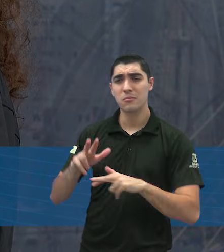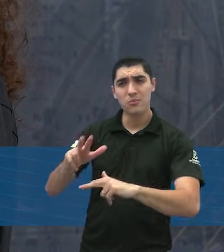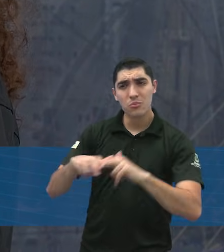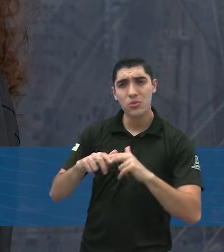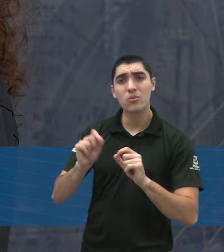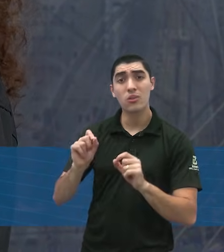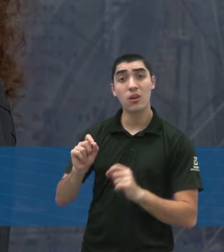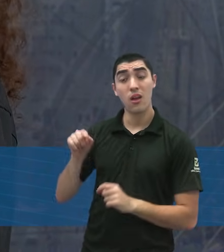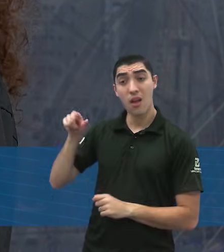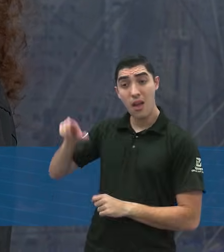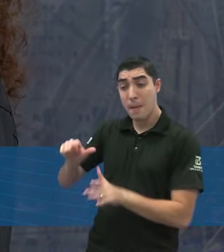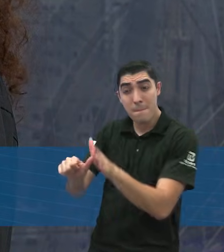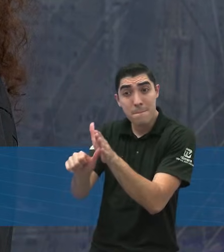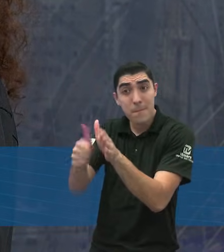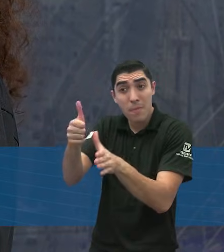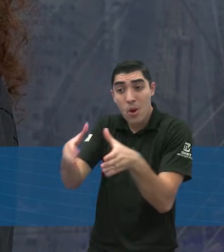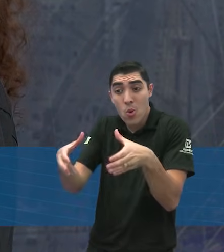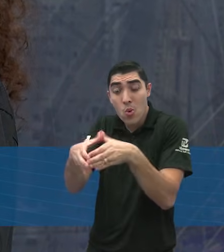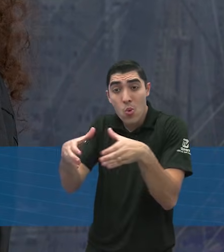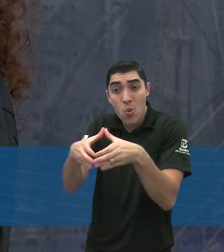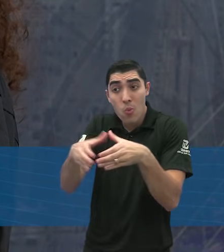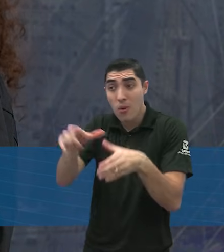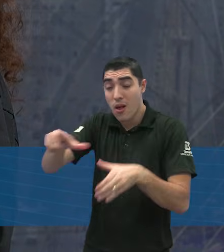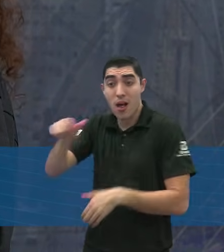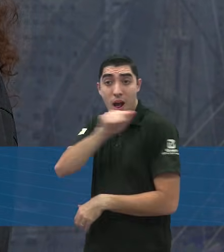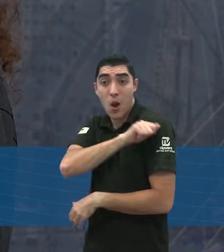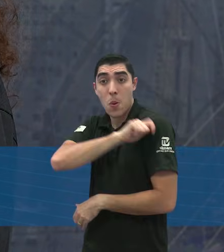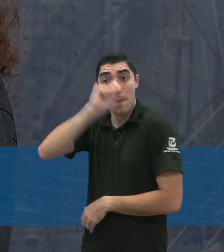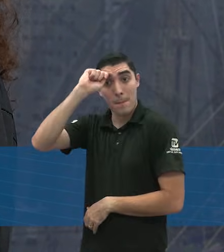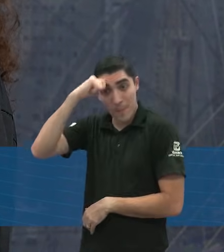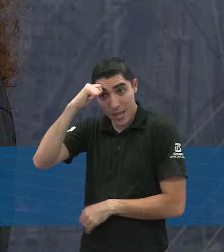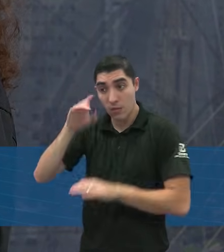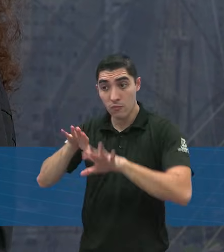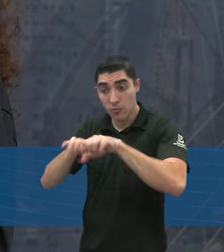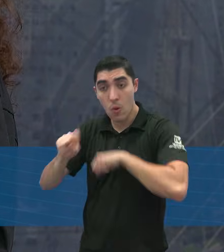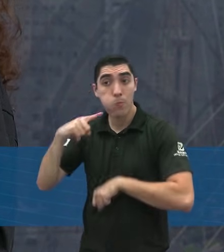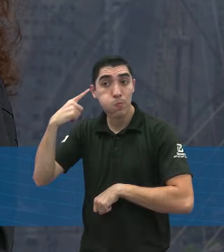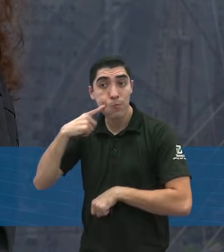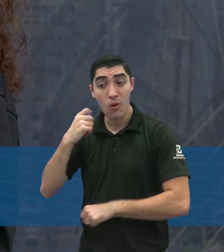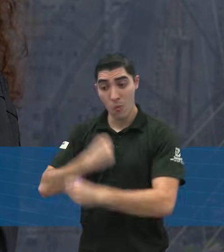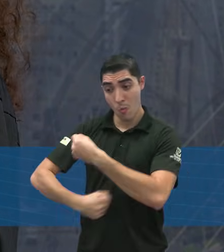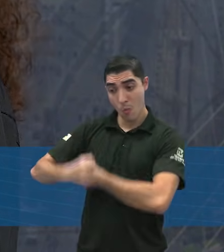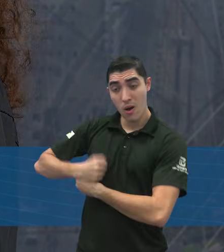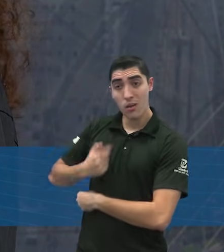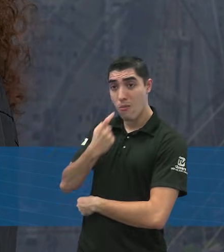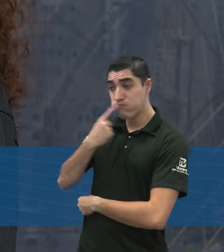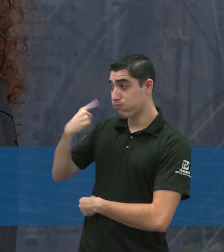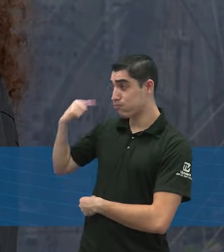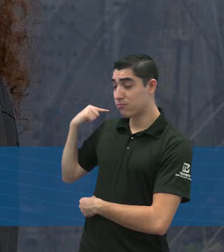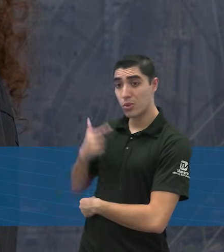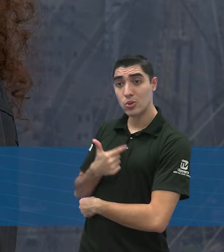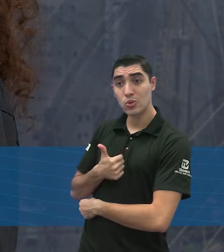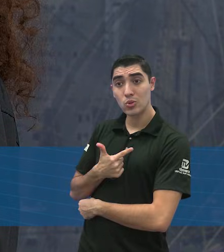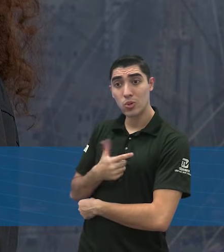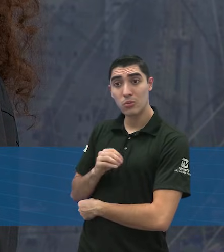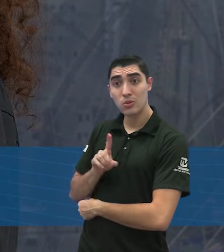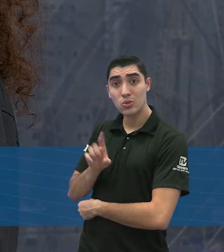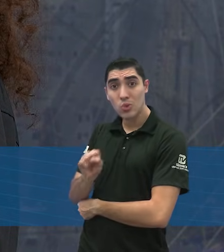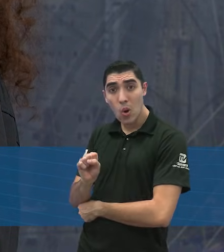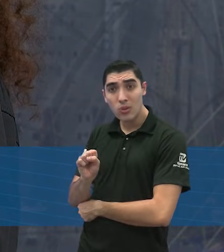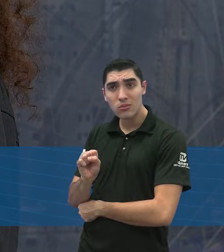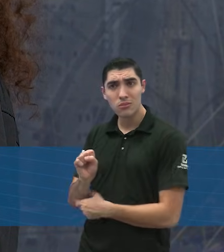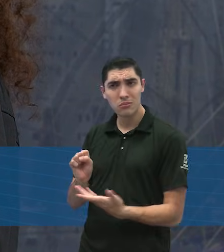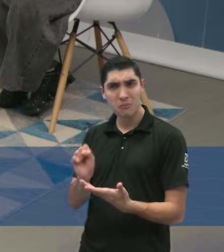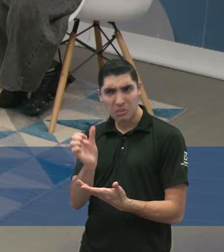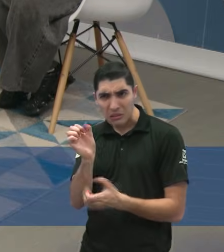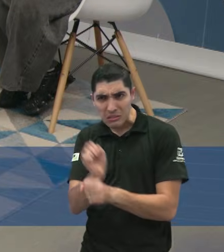partir do momento que a primeira turma de alunos negros em advocacia foi em 2018. Foi há quantos anos, mais ou menos?